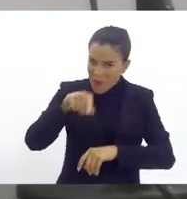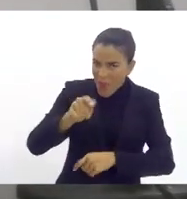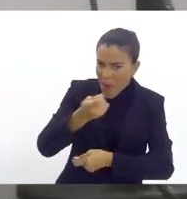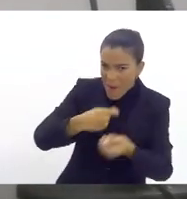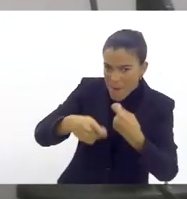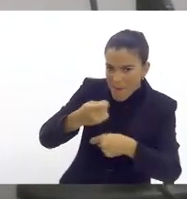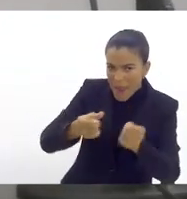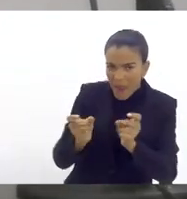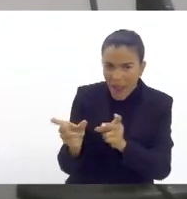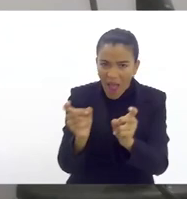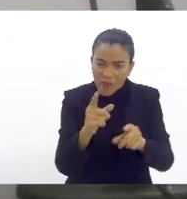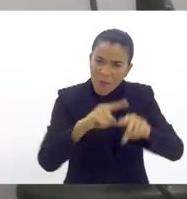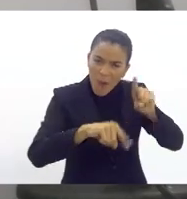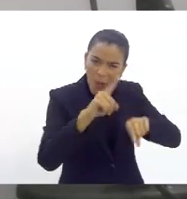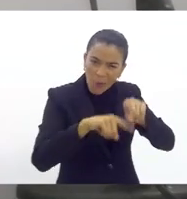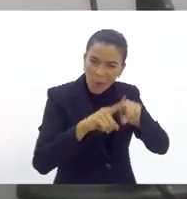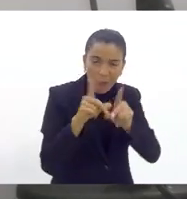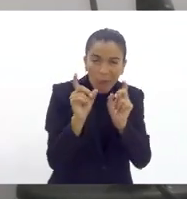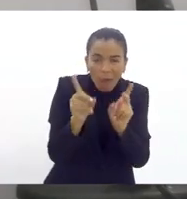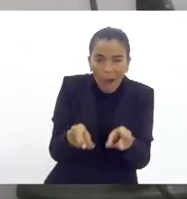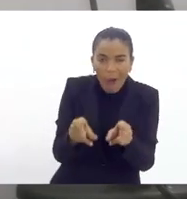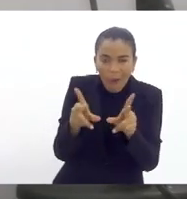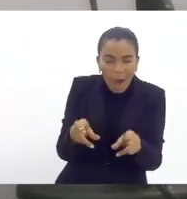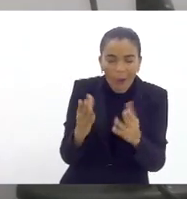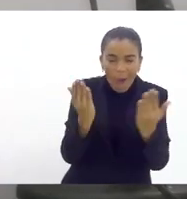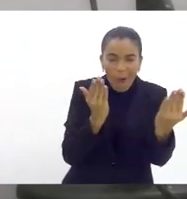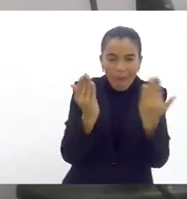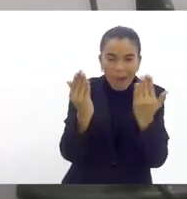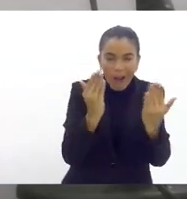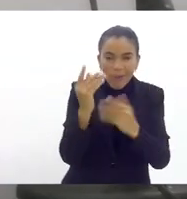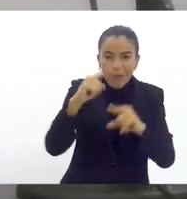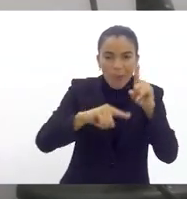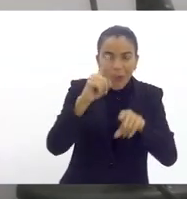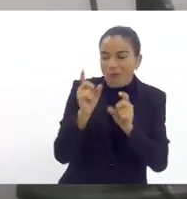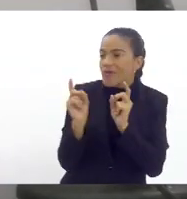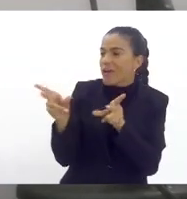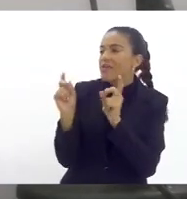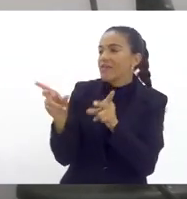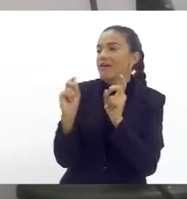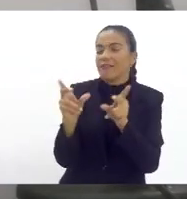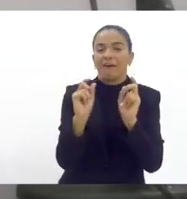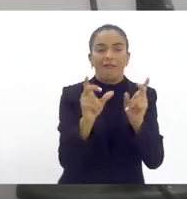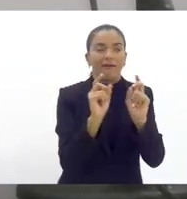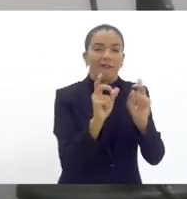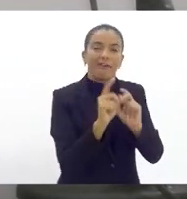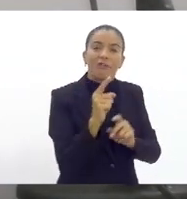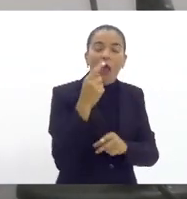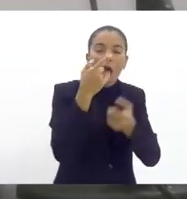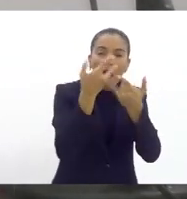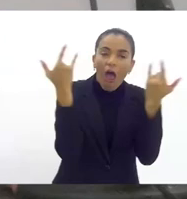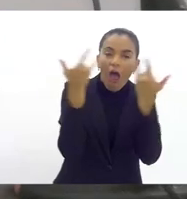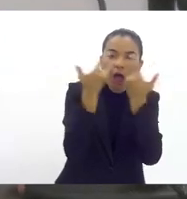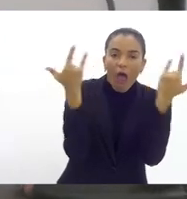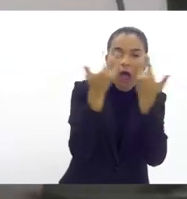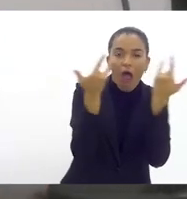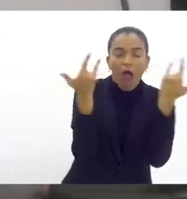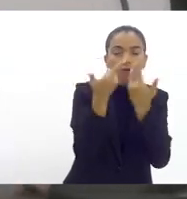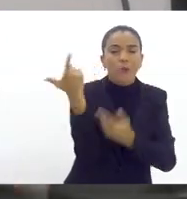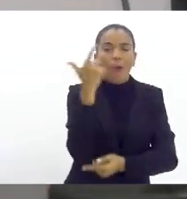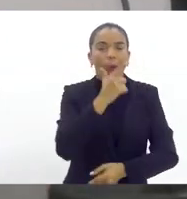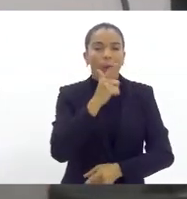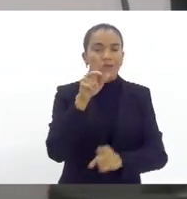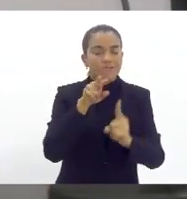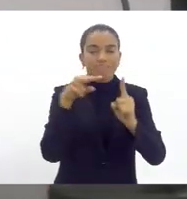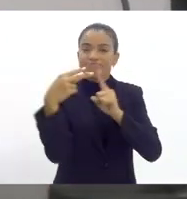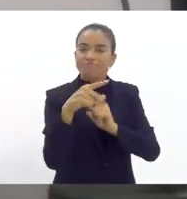um mercado um produto que você vende e é isso isso a vida é o dinheiro não consegue olhar que